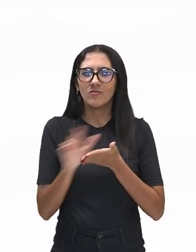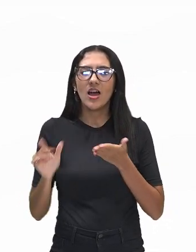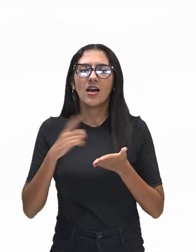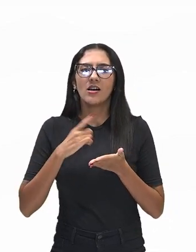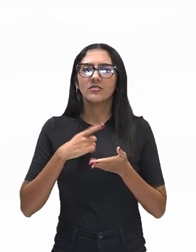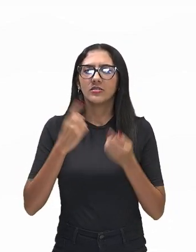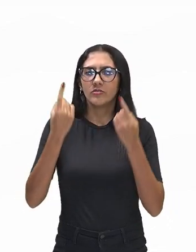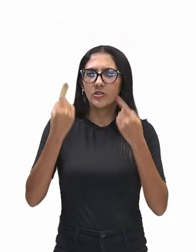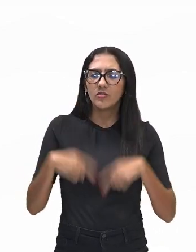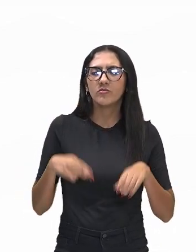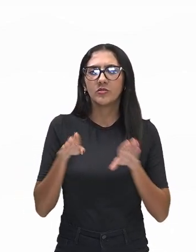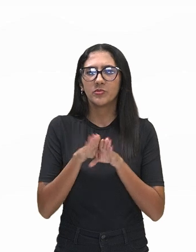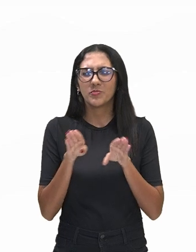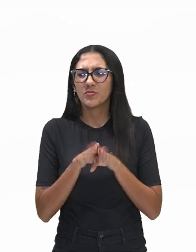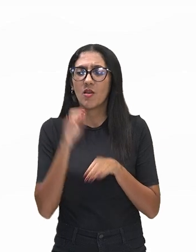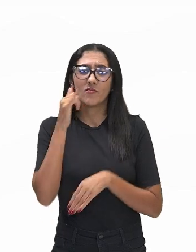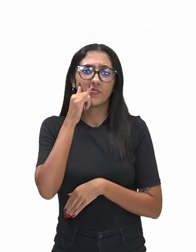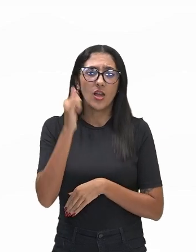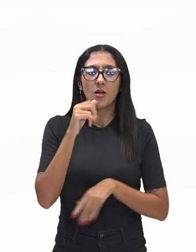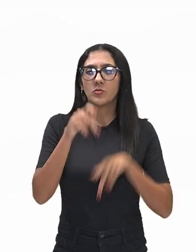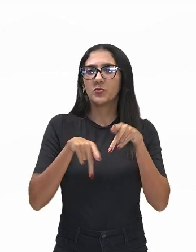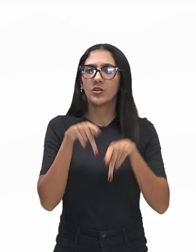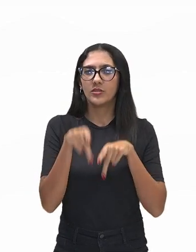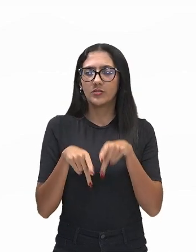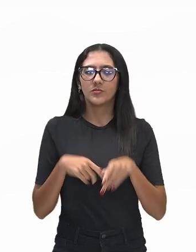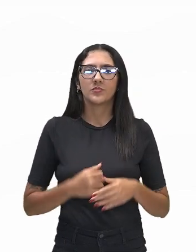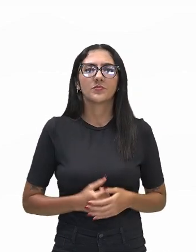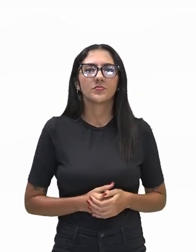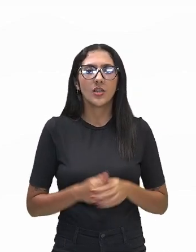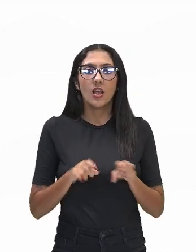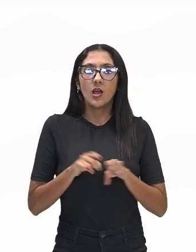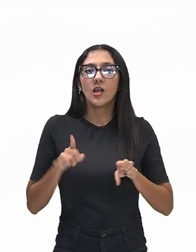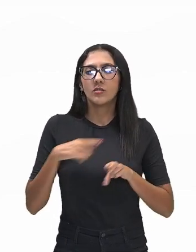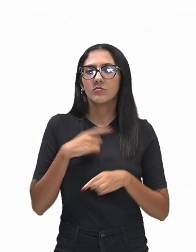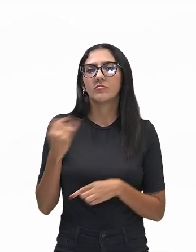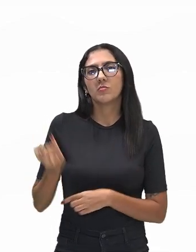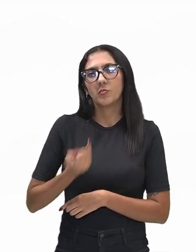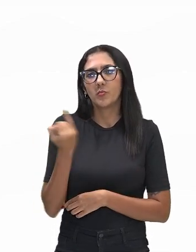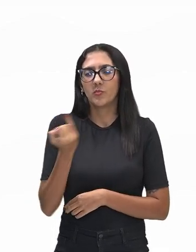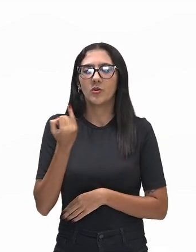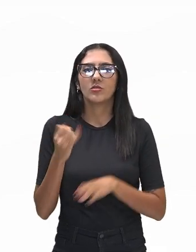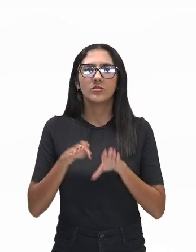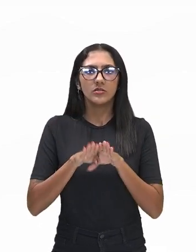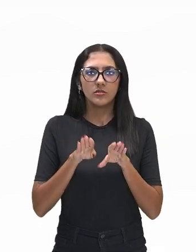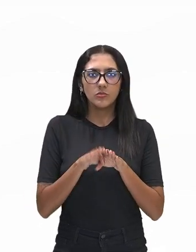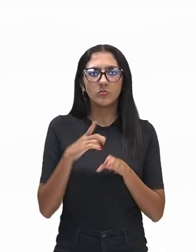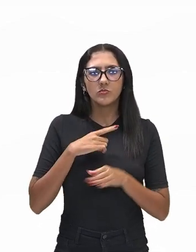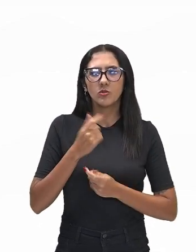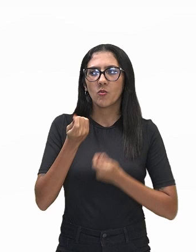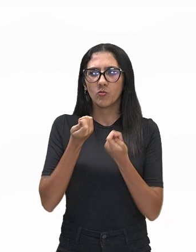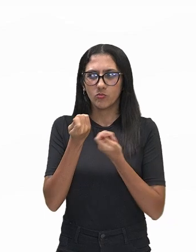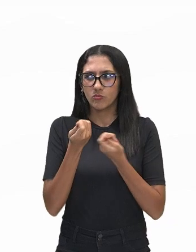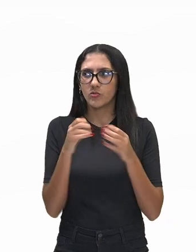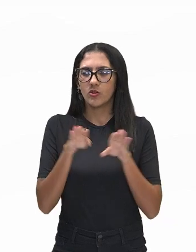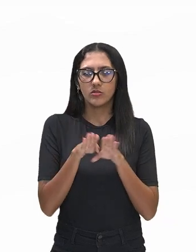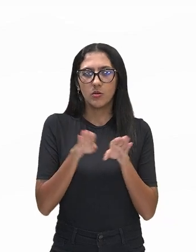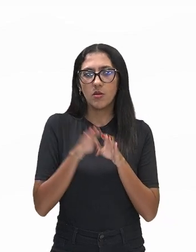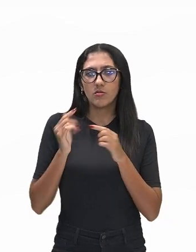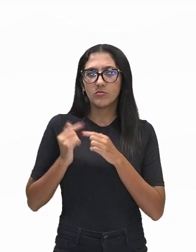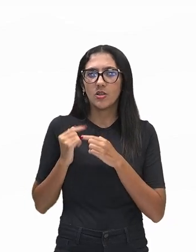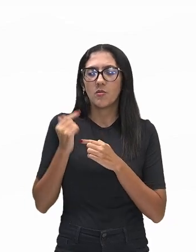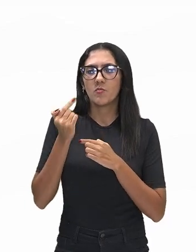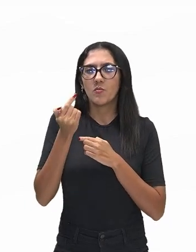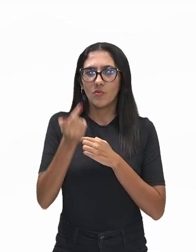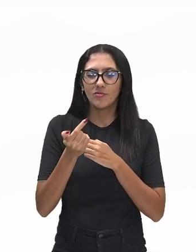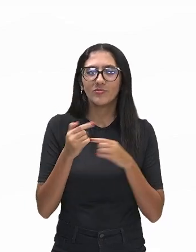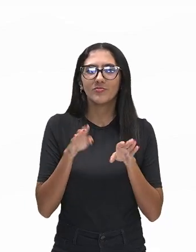e resistências ali da população, mas foi fundamental para o controle e, posteriormente, ali